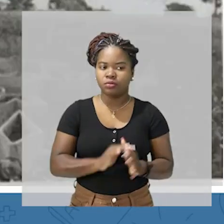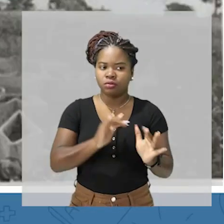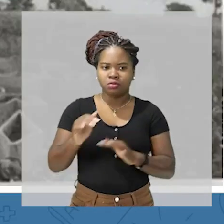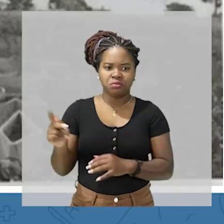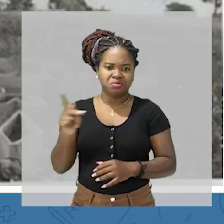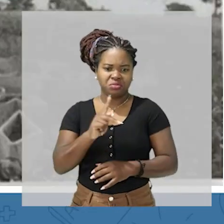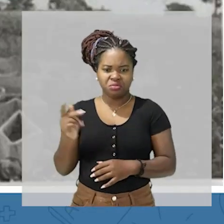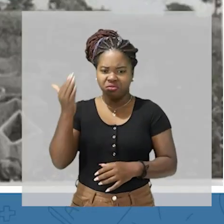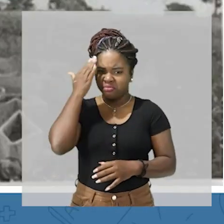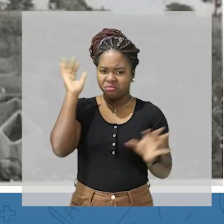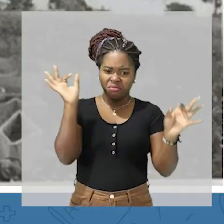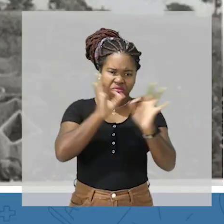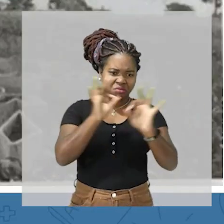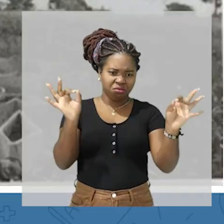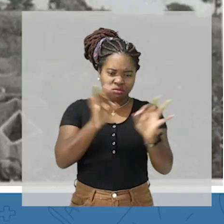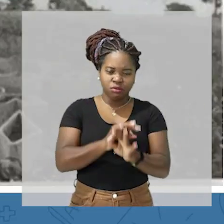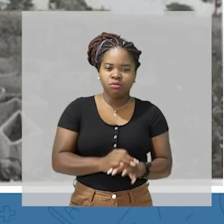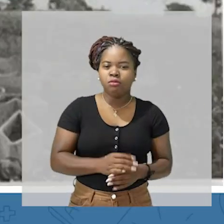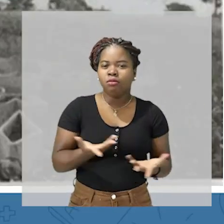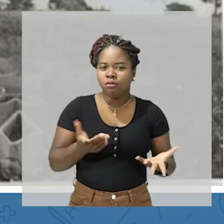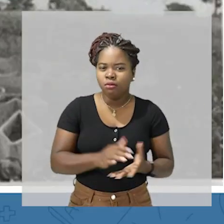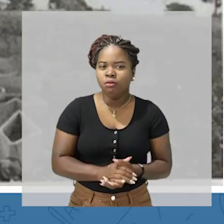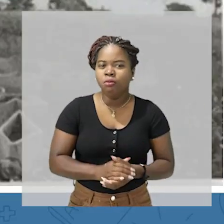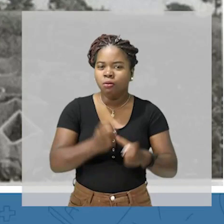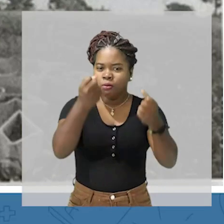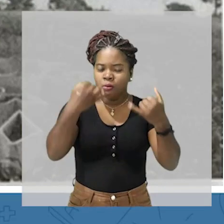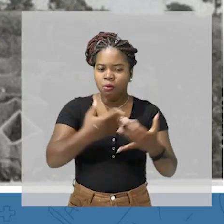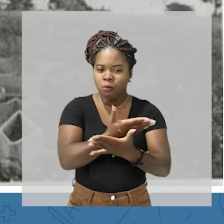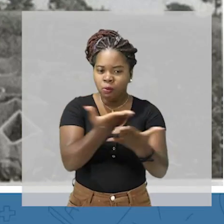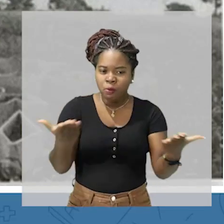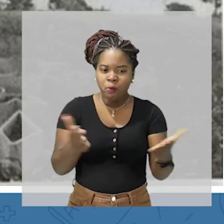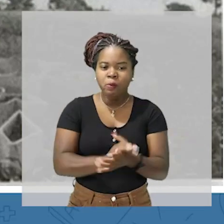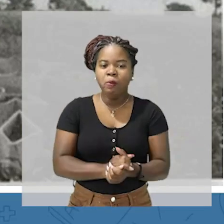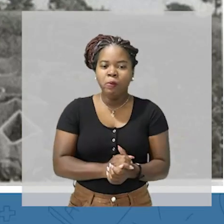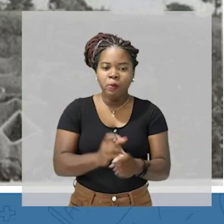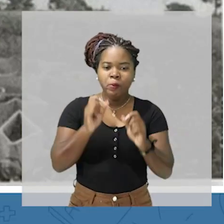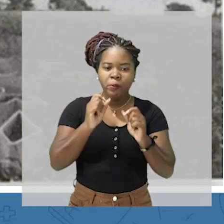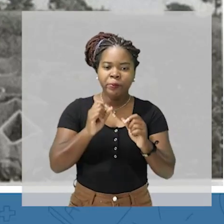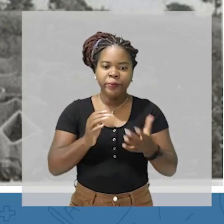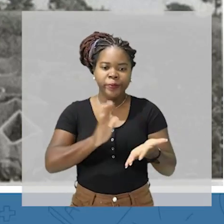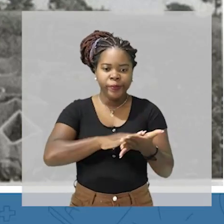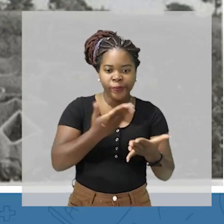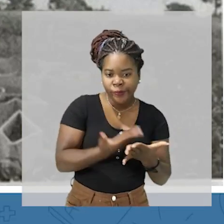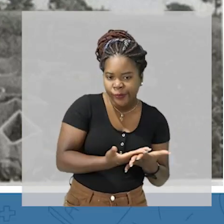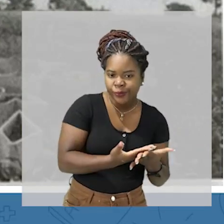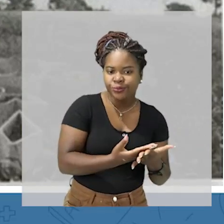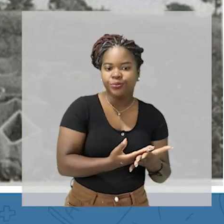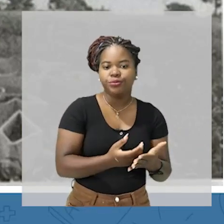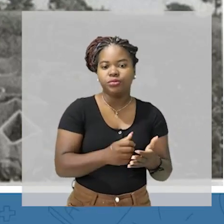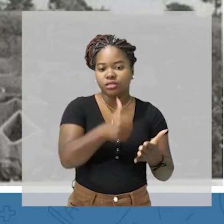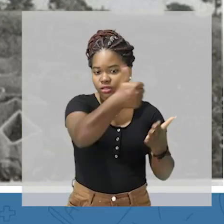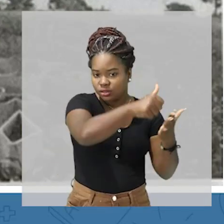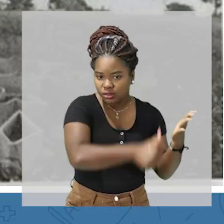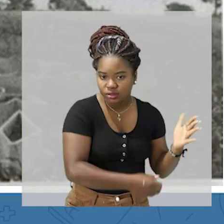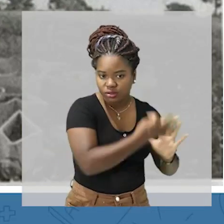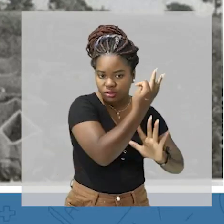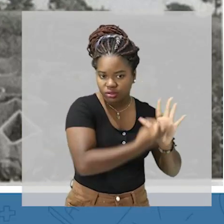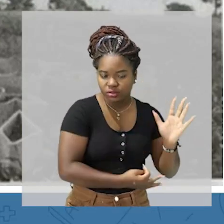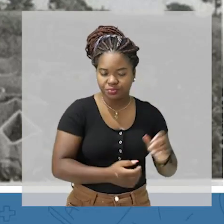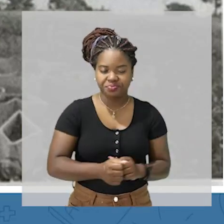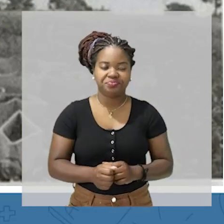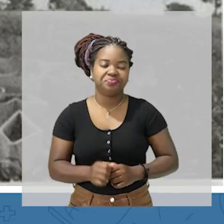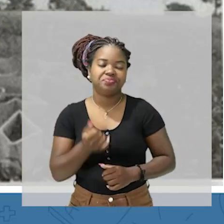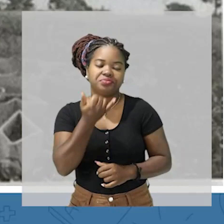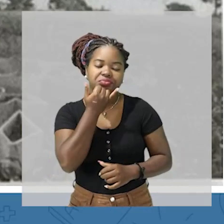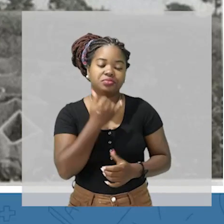não entendi nada. Eu vou traduzir uma coisa que vocês têm dificuldade, que é a interpretação de um texto. A artista pegou